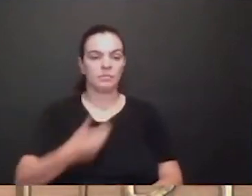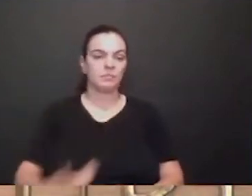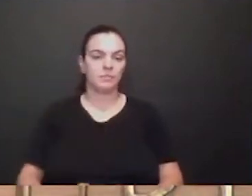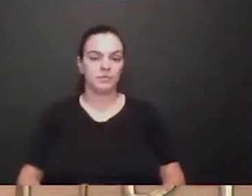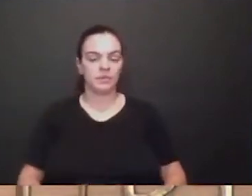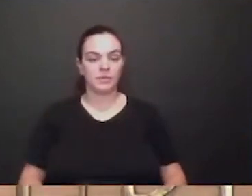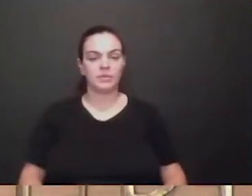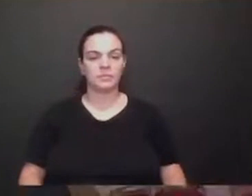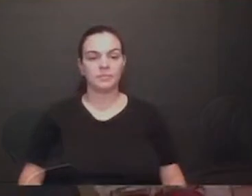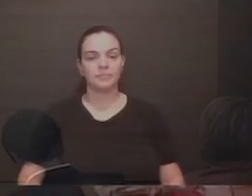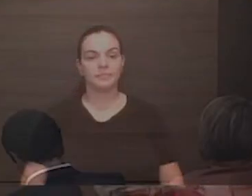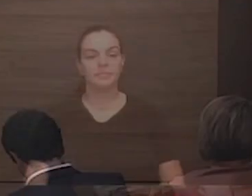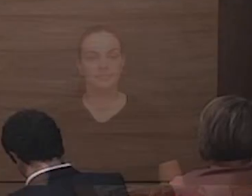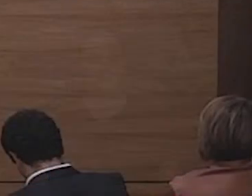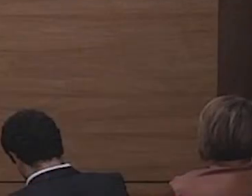mesa.